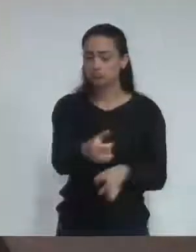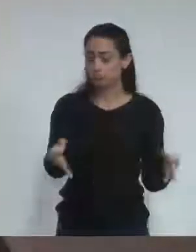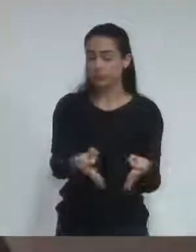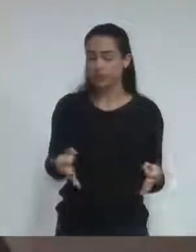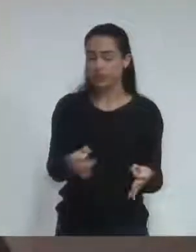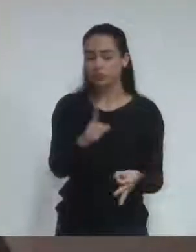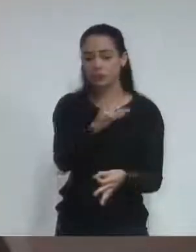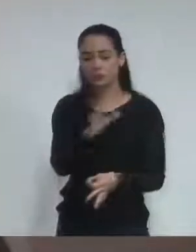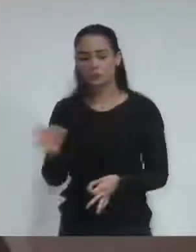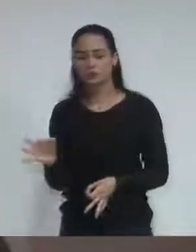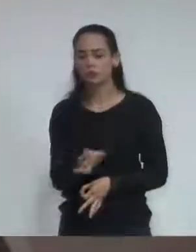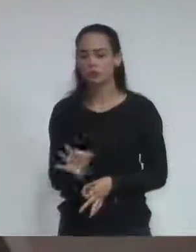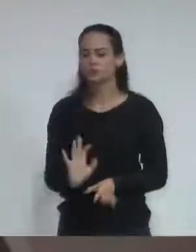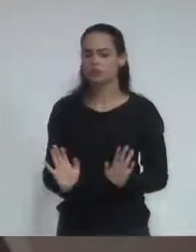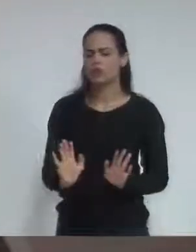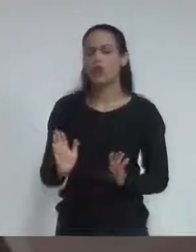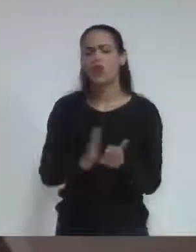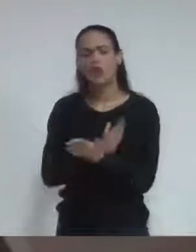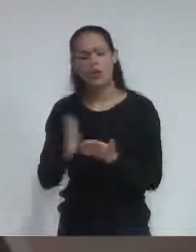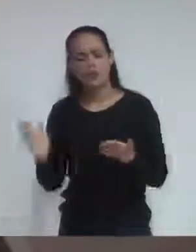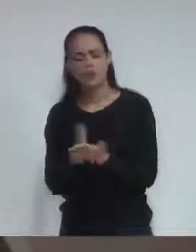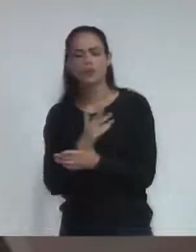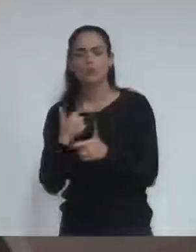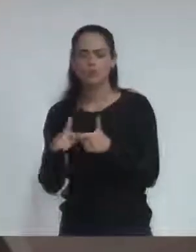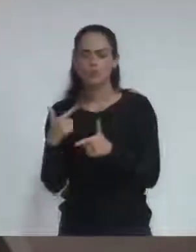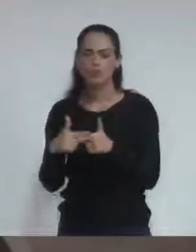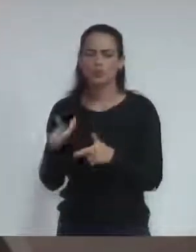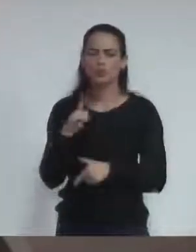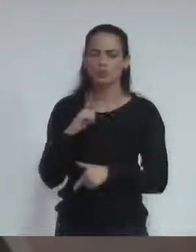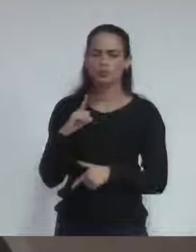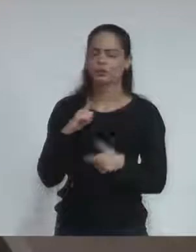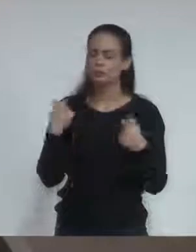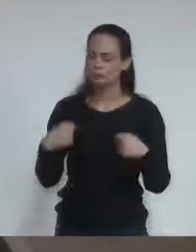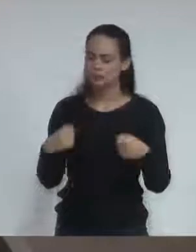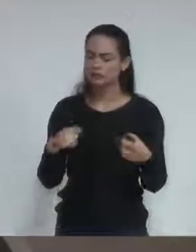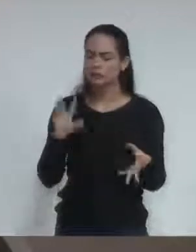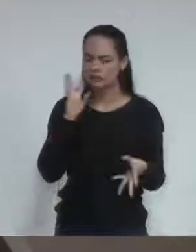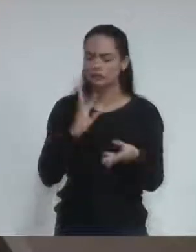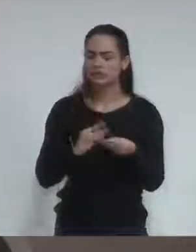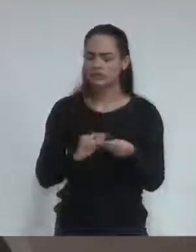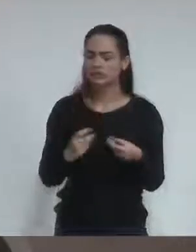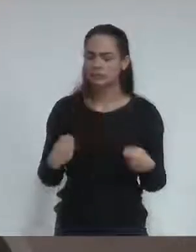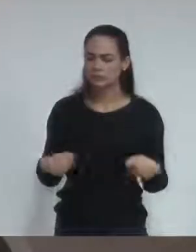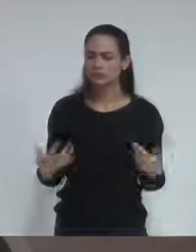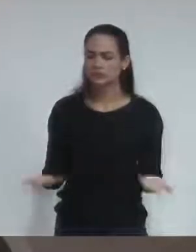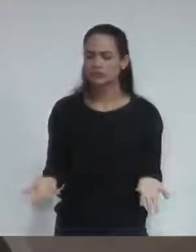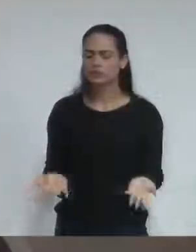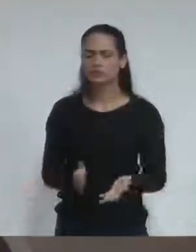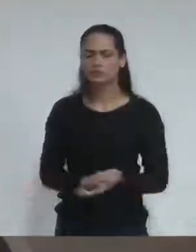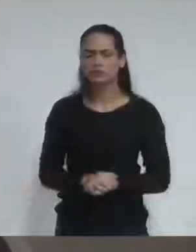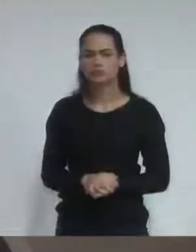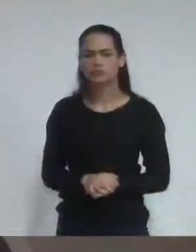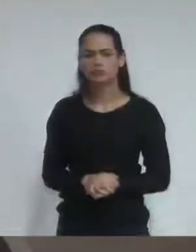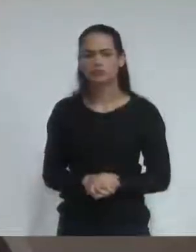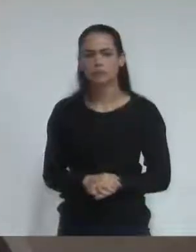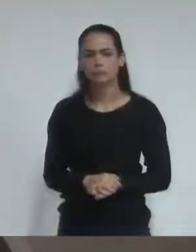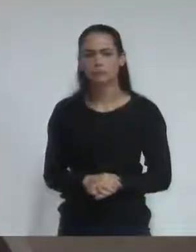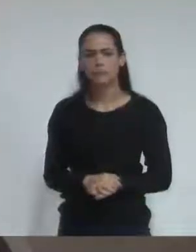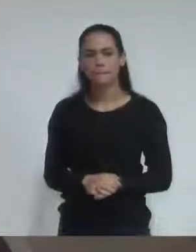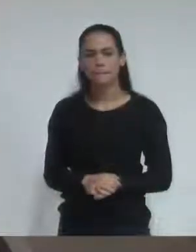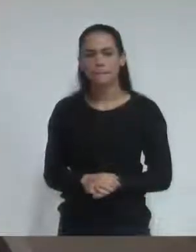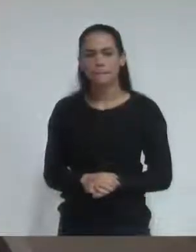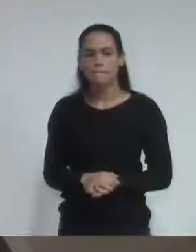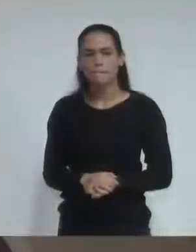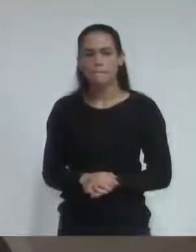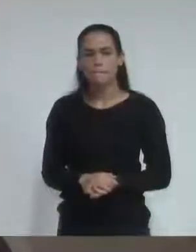não. Temos problemas. Há problemas, sim, tem que se reconhecer isso, que é o primeiro passo para poder corrigir. E, por